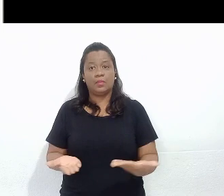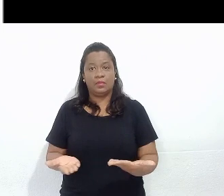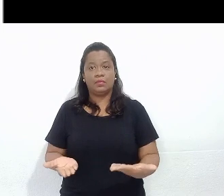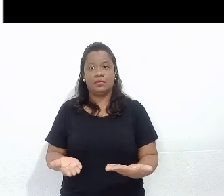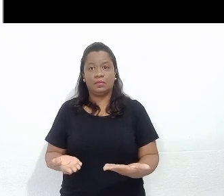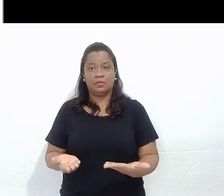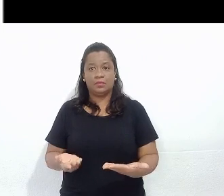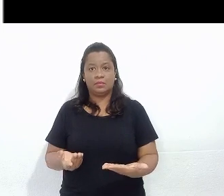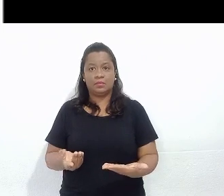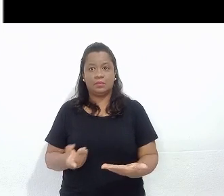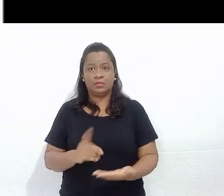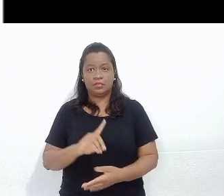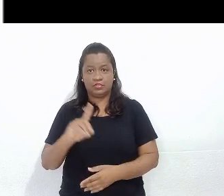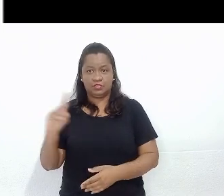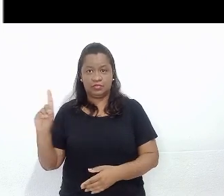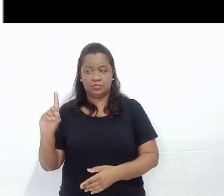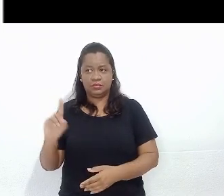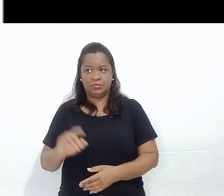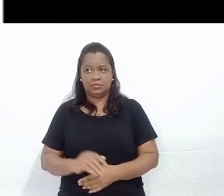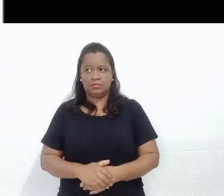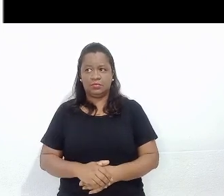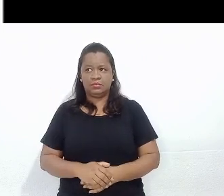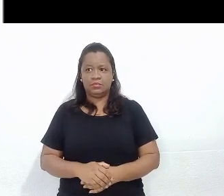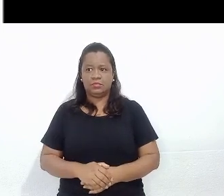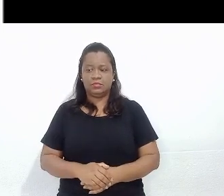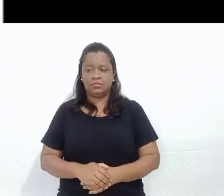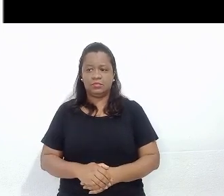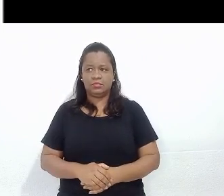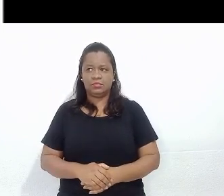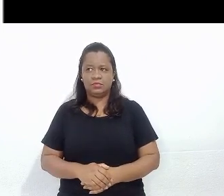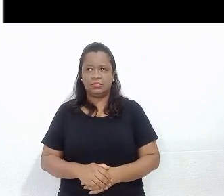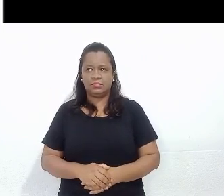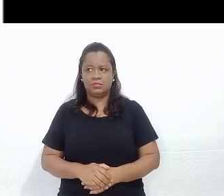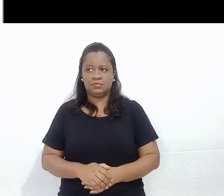ver aqui